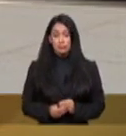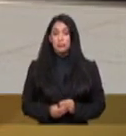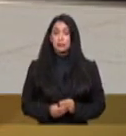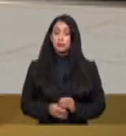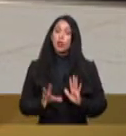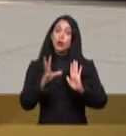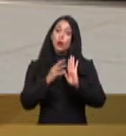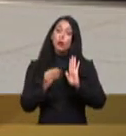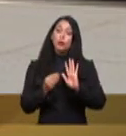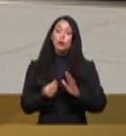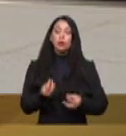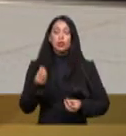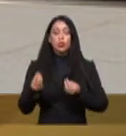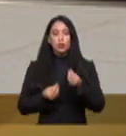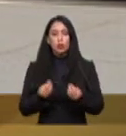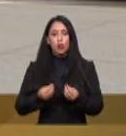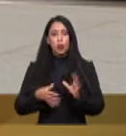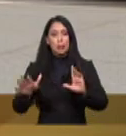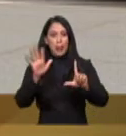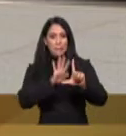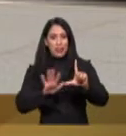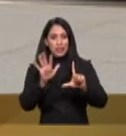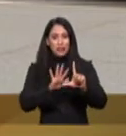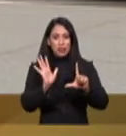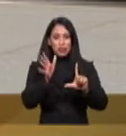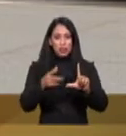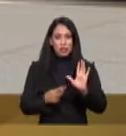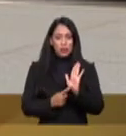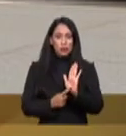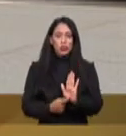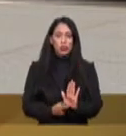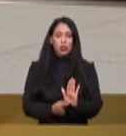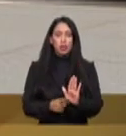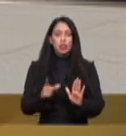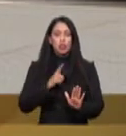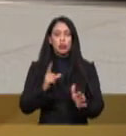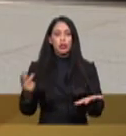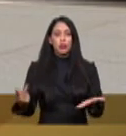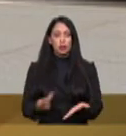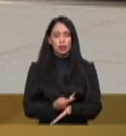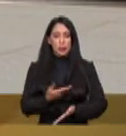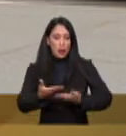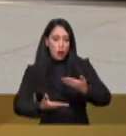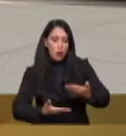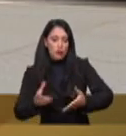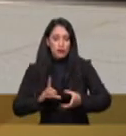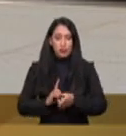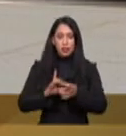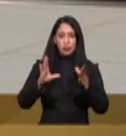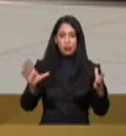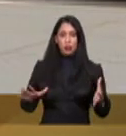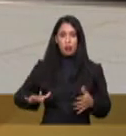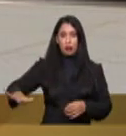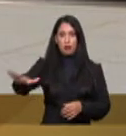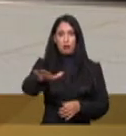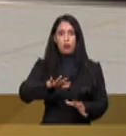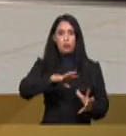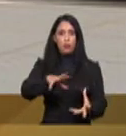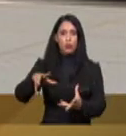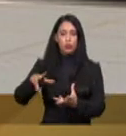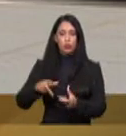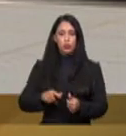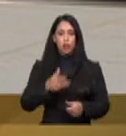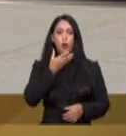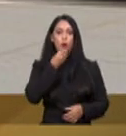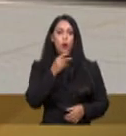modelo de negócio das plataformas já demonstrado aqui, seu impacto corrosivo para a convivência democrática em escala global, o